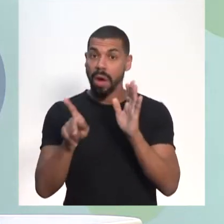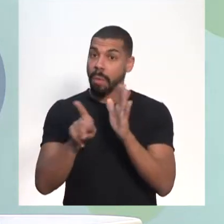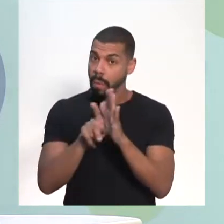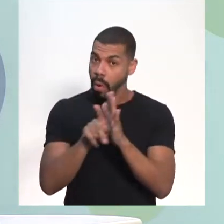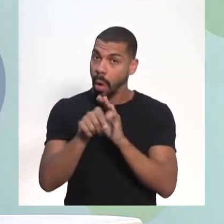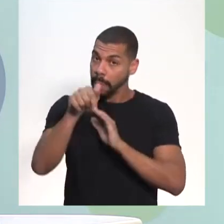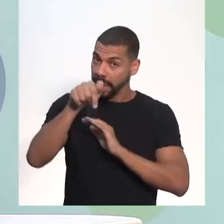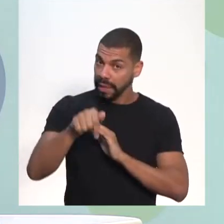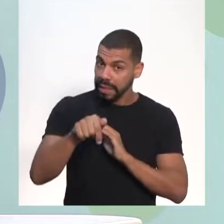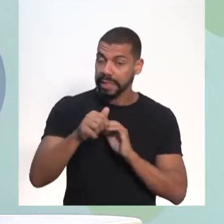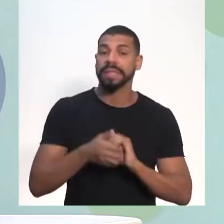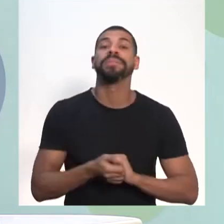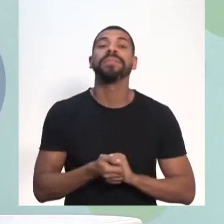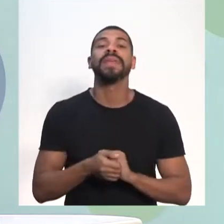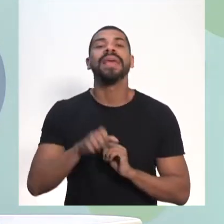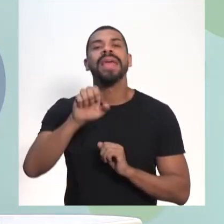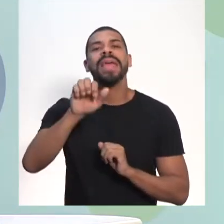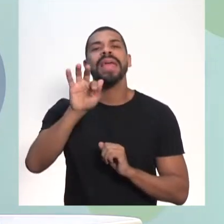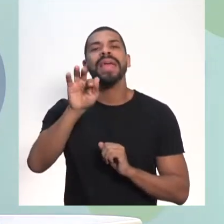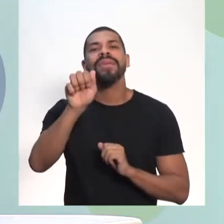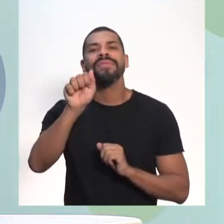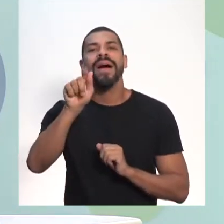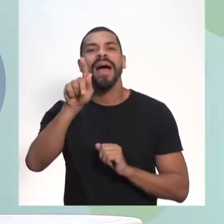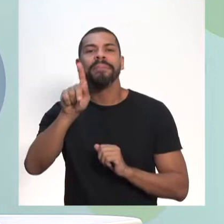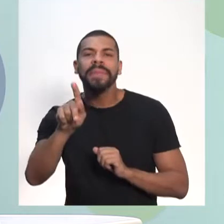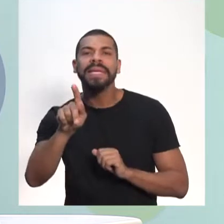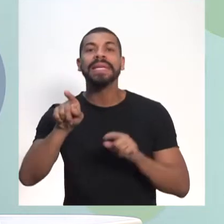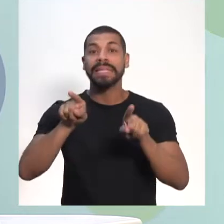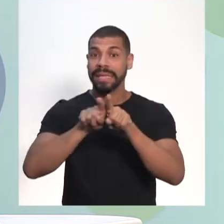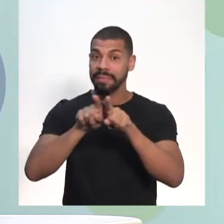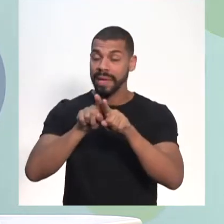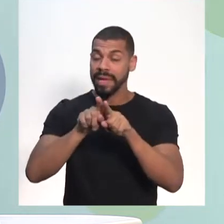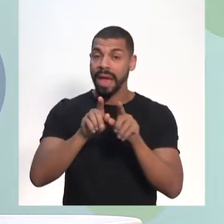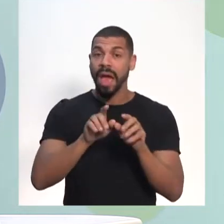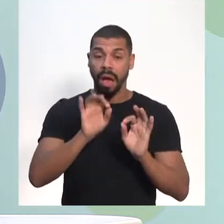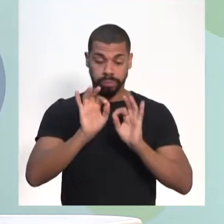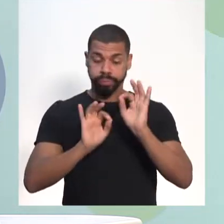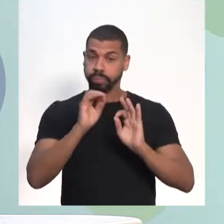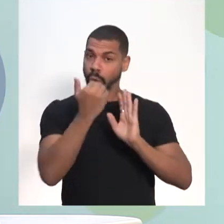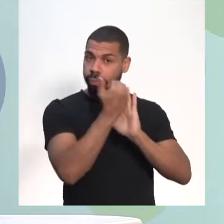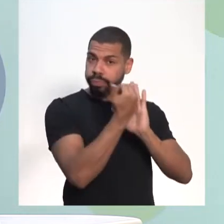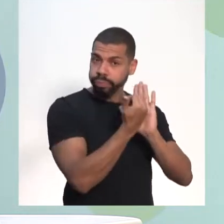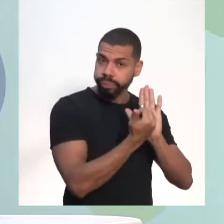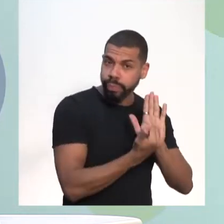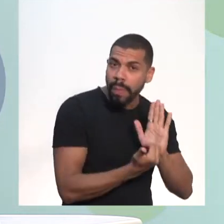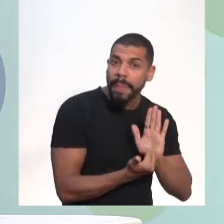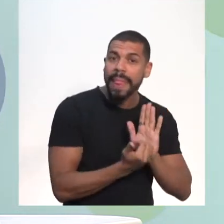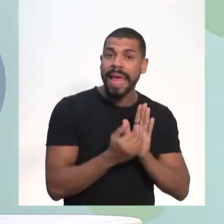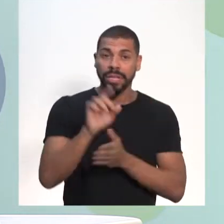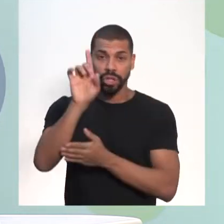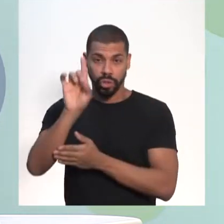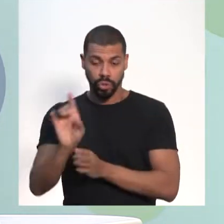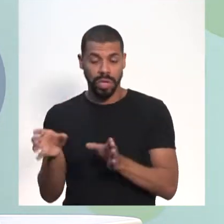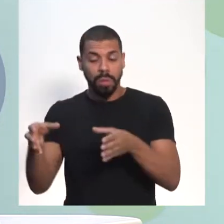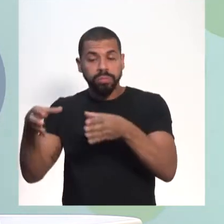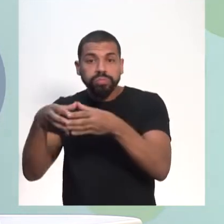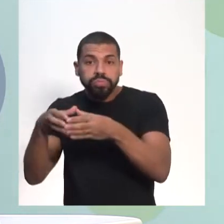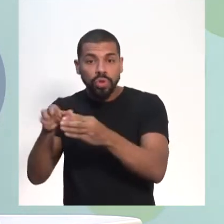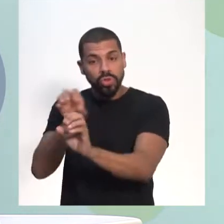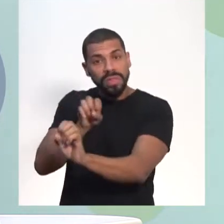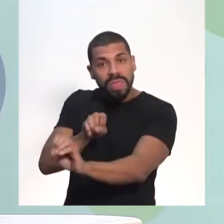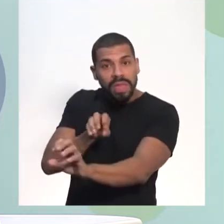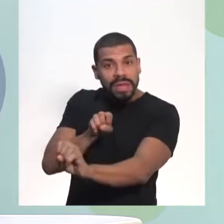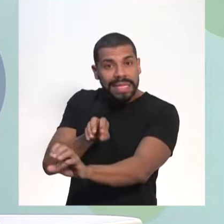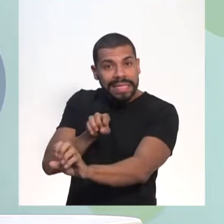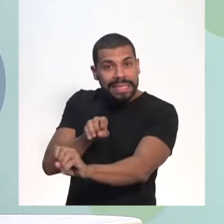EFAP, temos ATPCs que são organizadas pela diretoria de ensino, que os nossos técnicos das equipes pedagógicas do